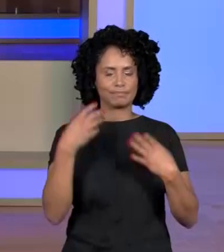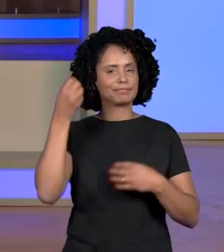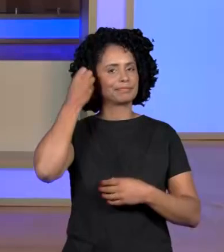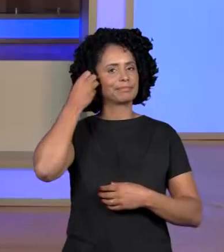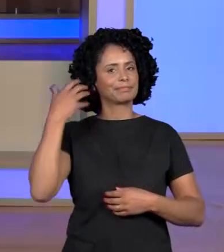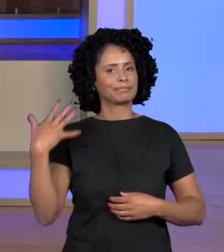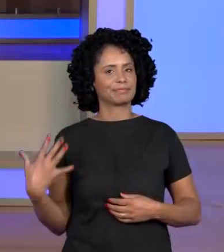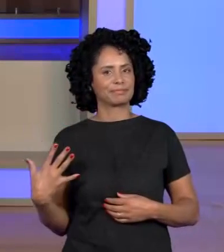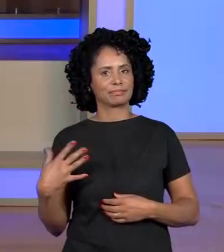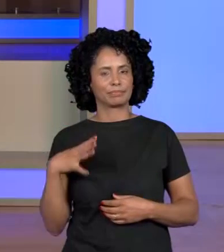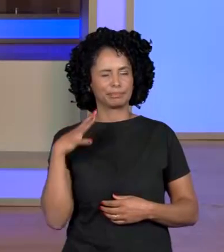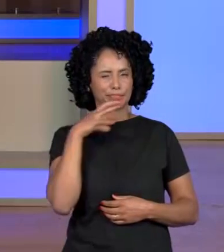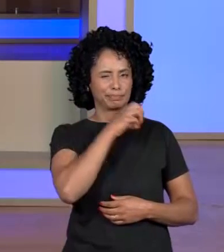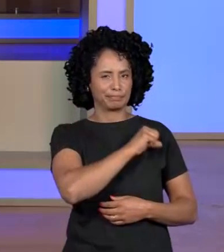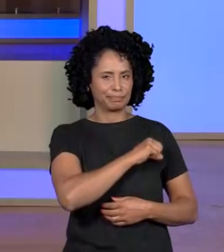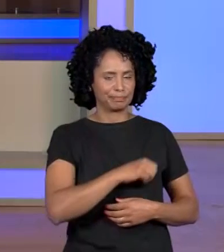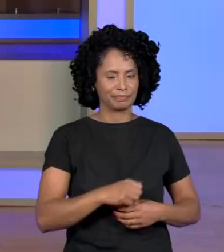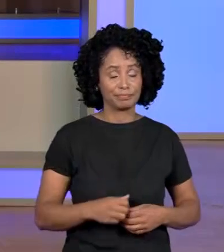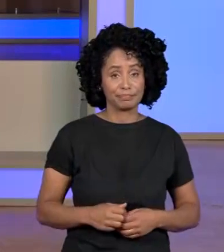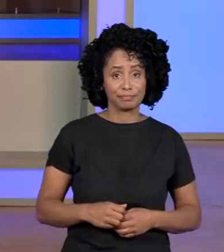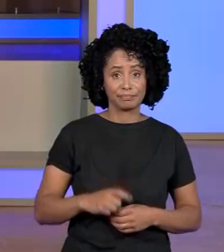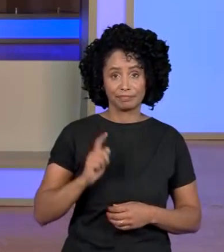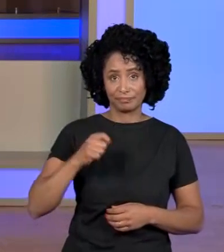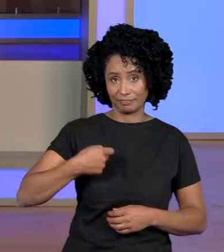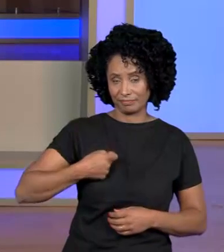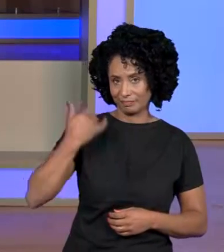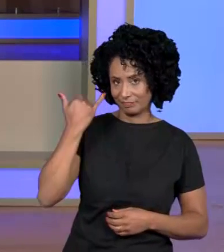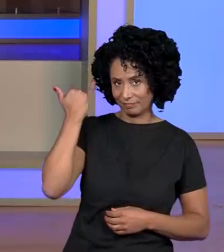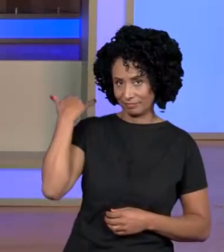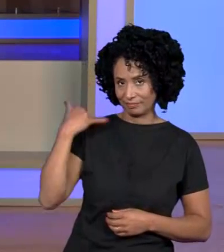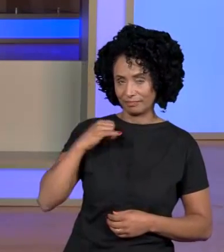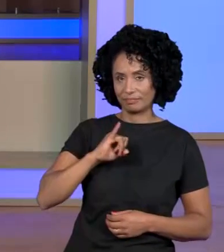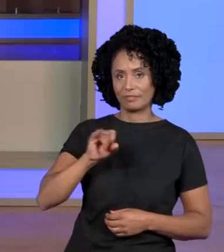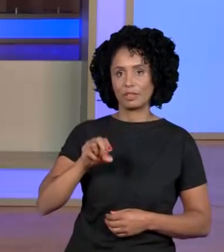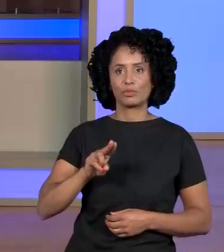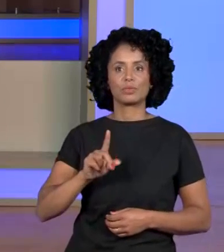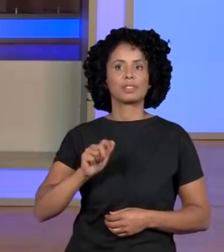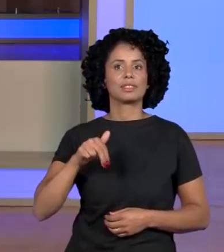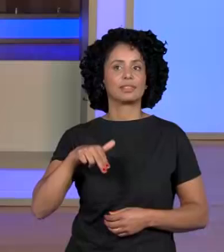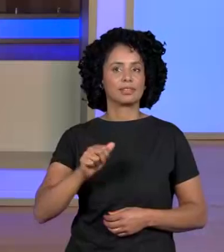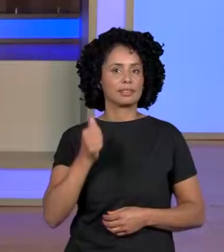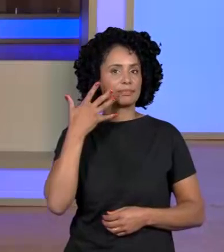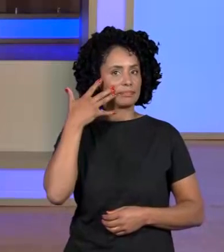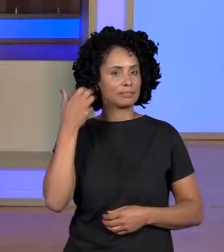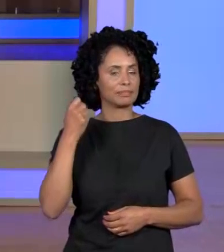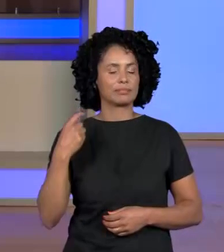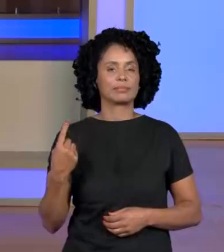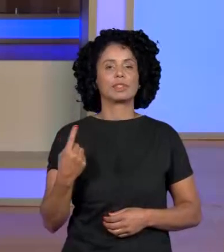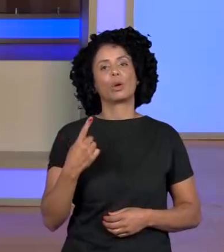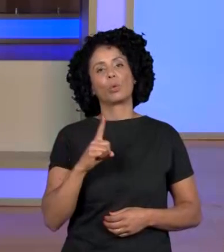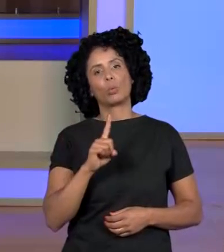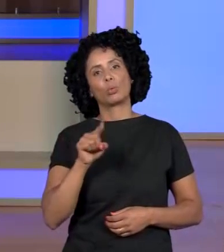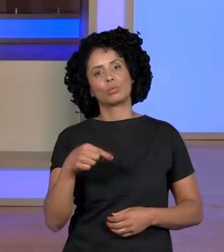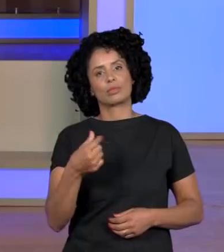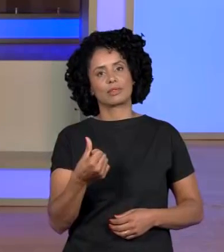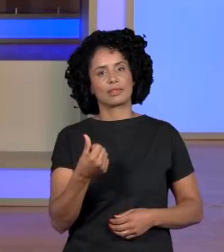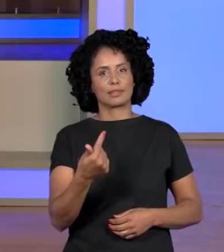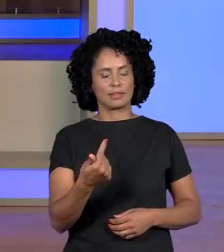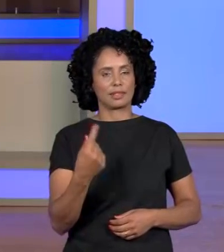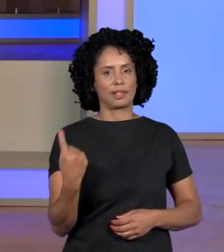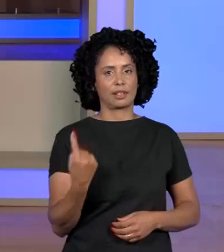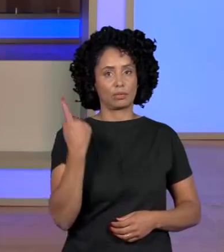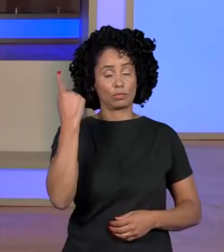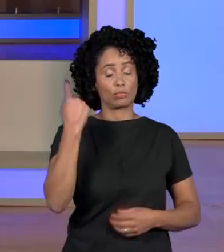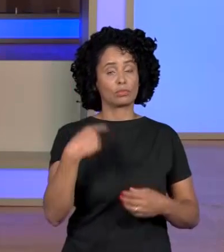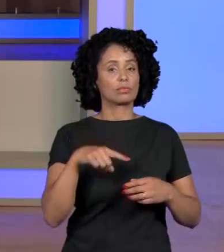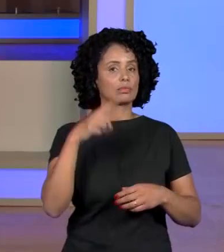uma breve descrição minha. Sou a Pro Juliana Nadeu, tenho a pele branca, 1,67 m de altura, os meus